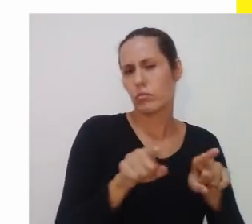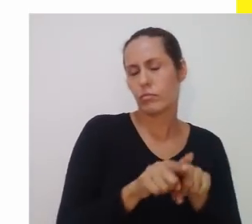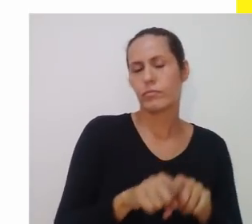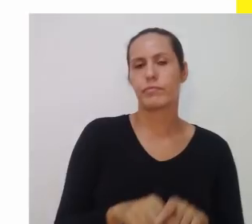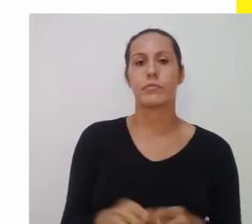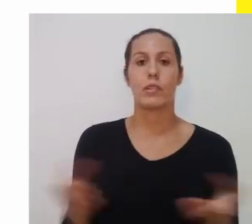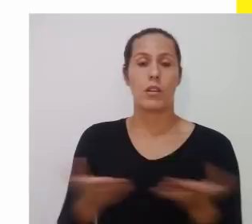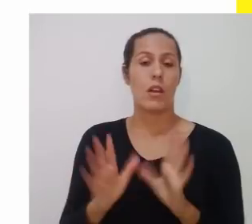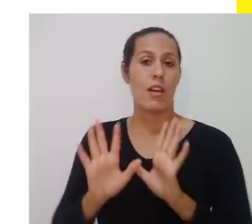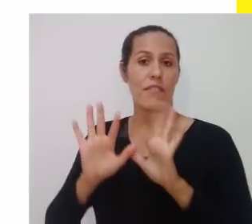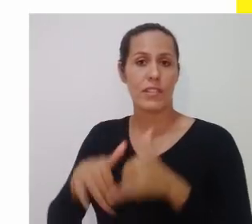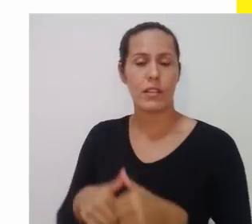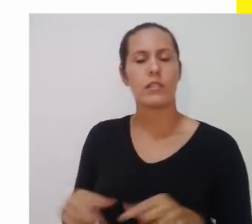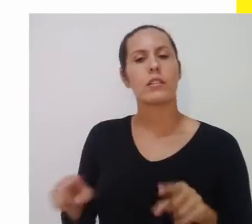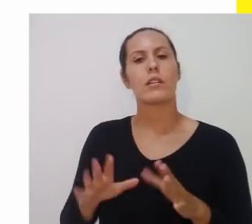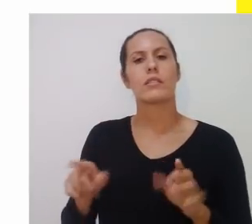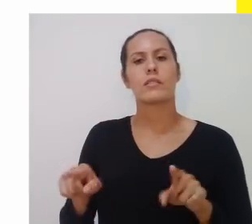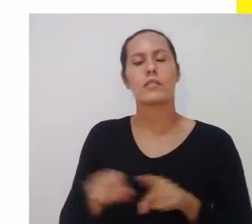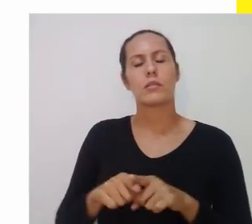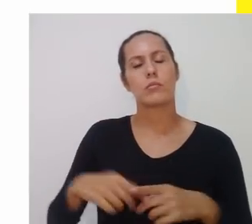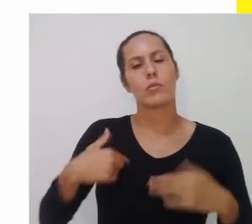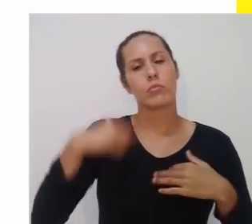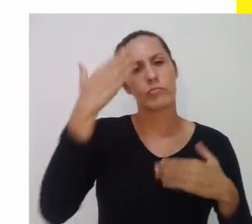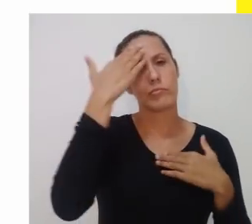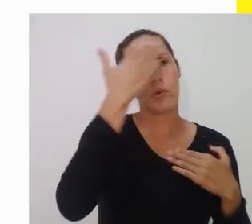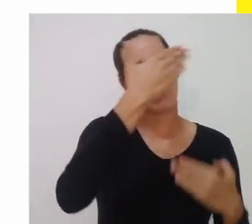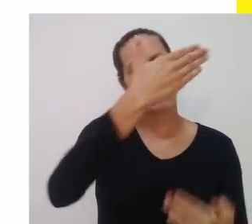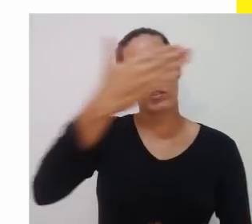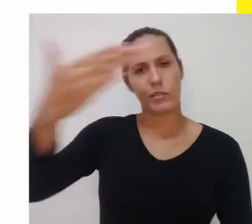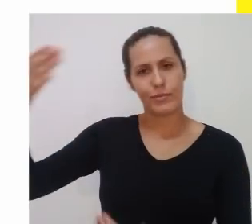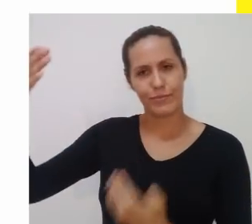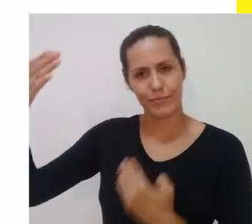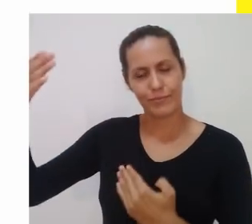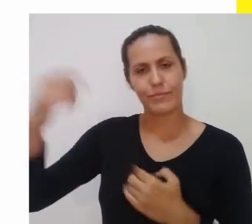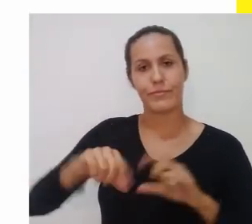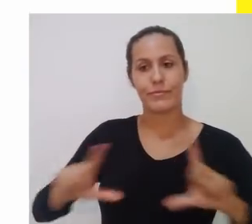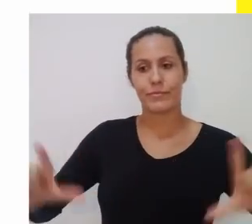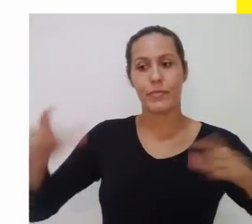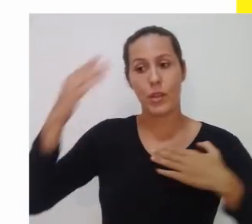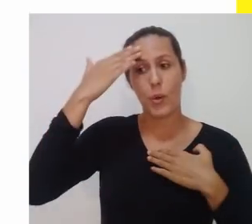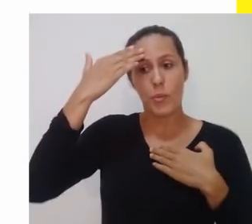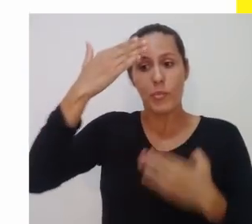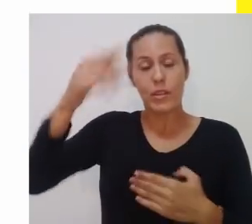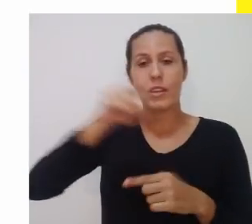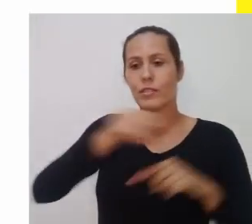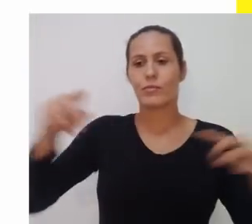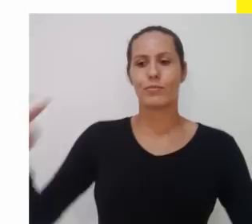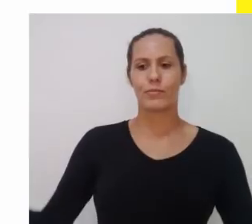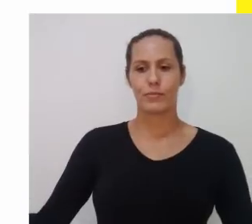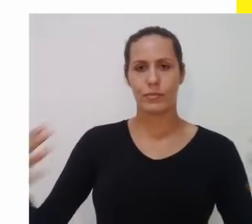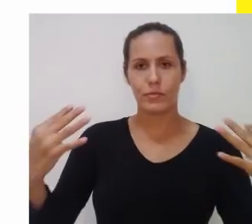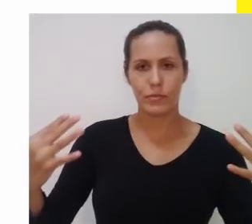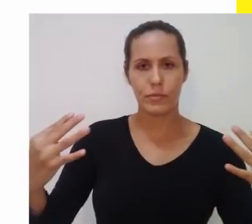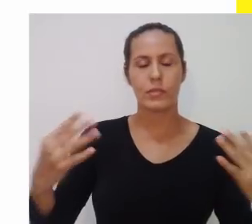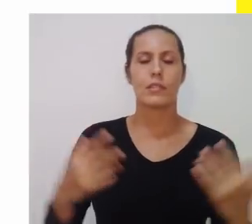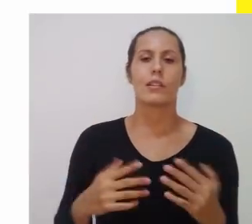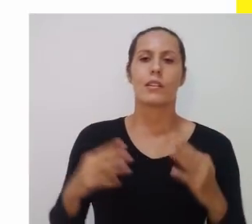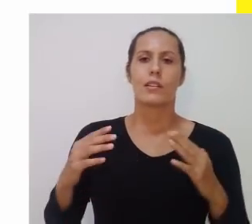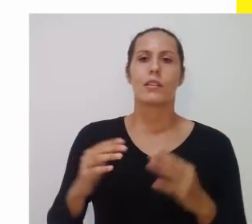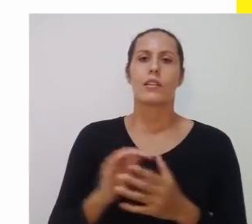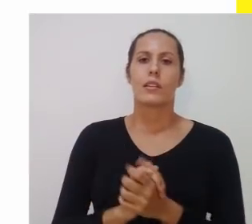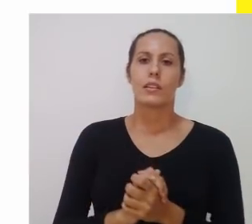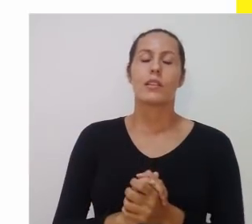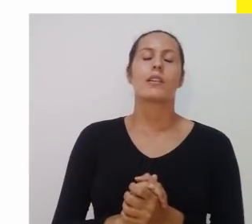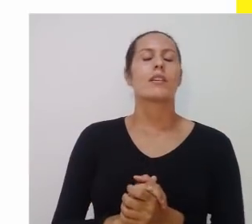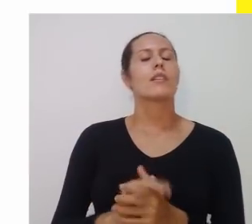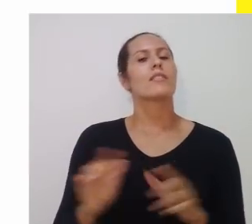Para fechar, eu deixo o meu muito obrigado, deixo o meu agradecimento, está aí na tela. Obrigado pela atenção de todos